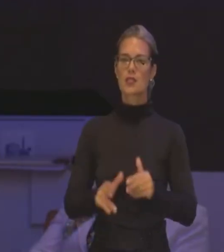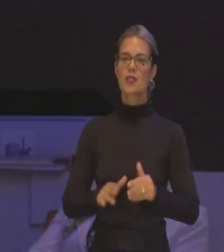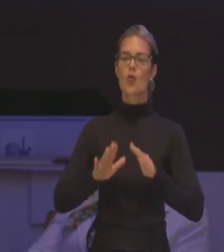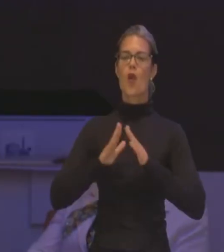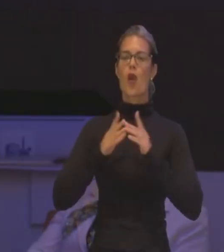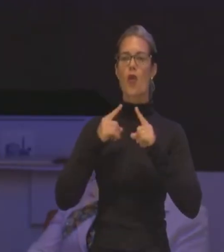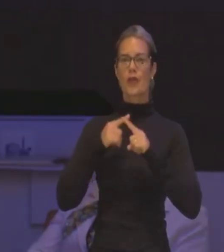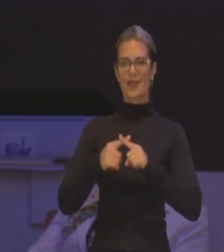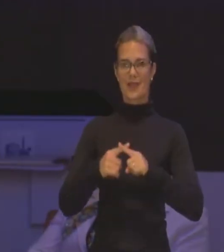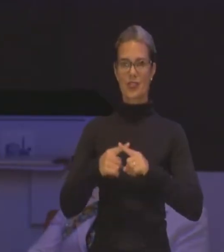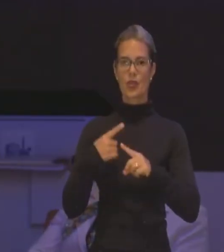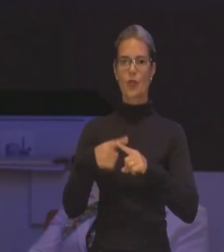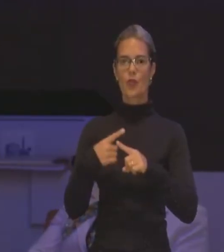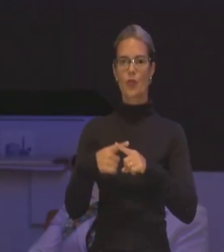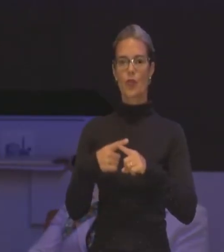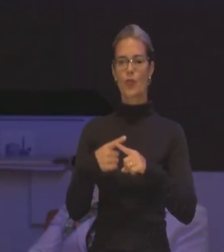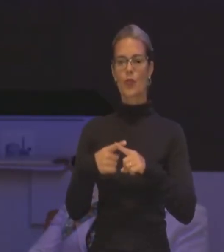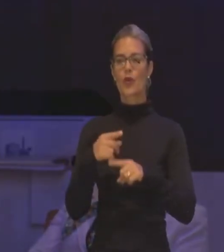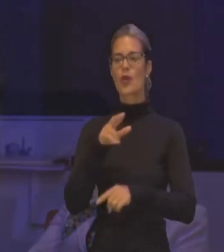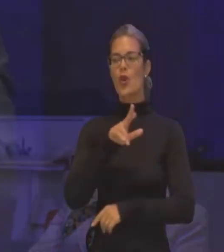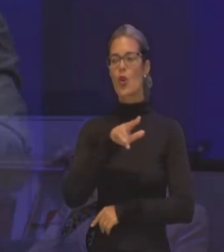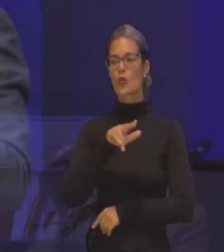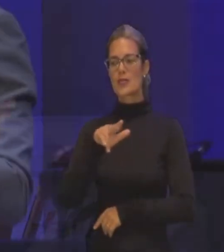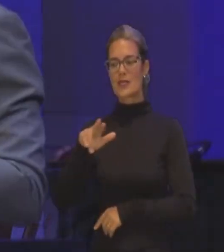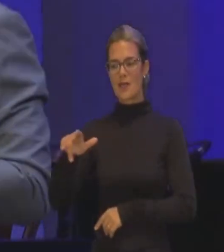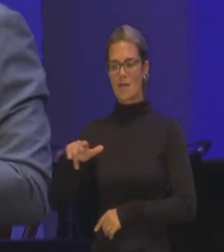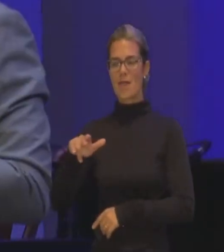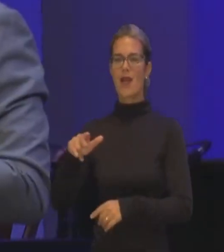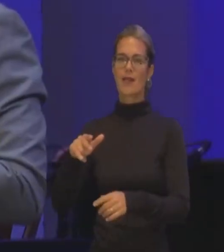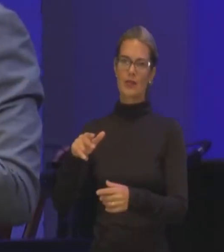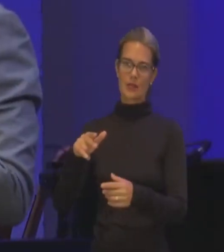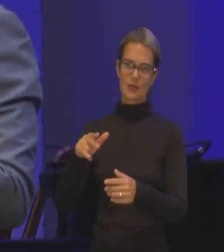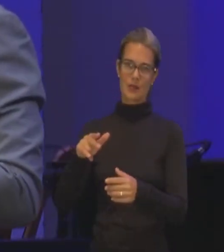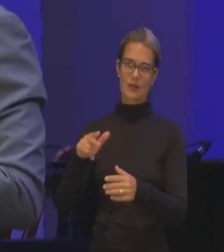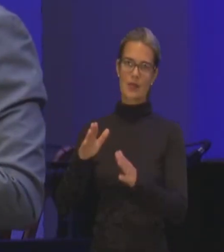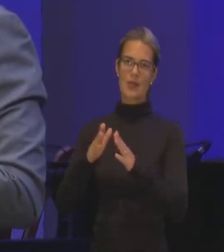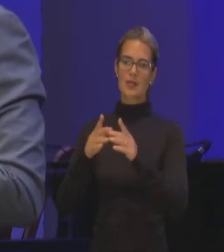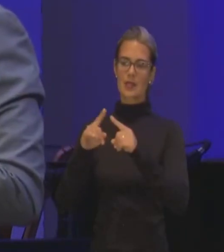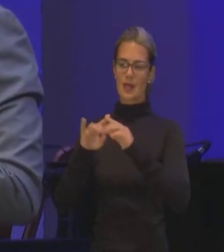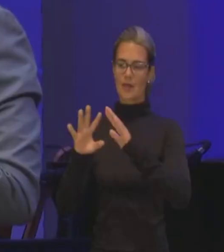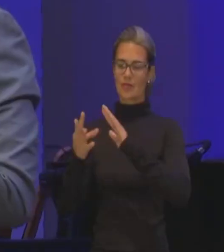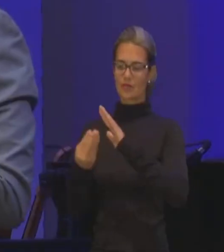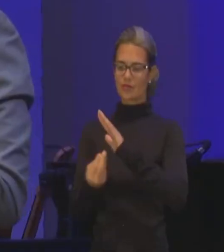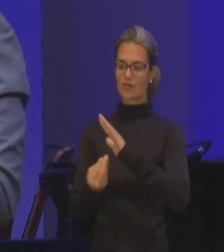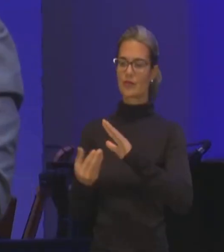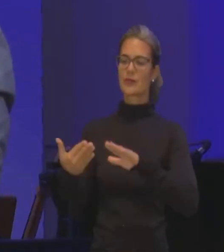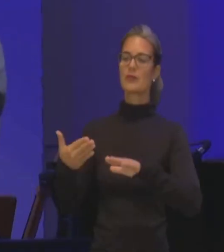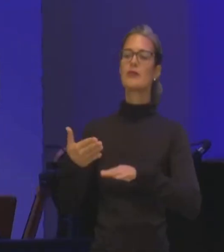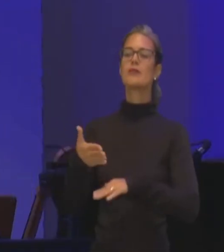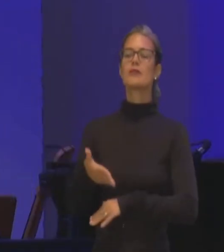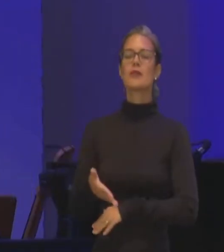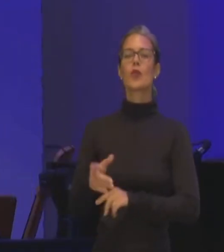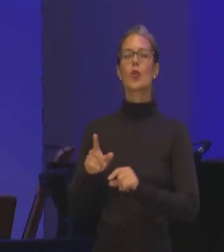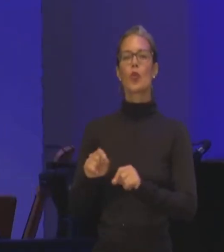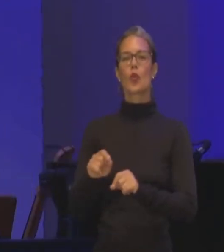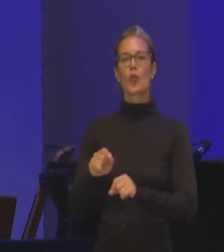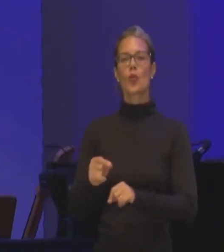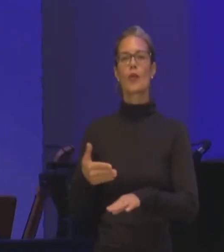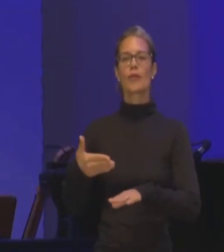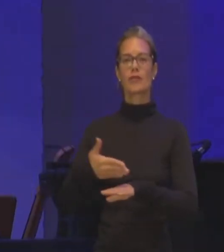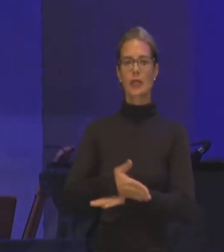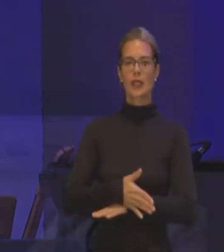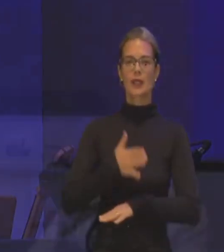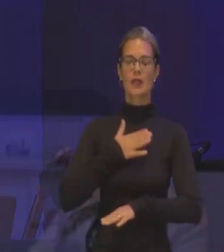da igreja em que congregávamos não podiam ir orar por minha mãe, ali estavam suas amigas de